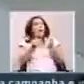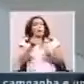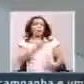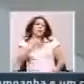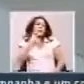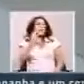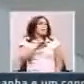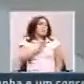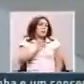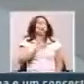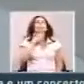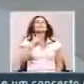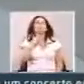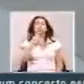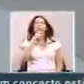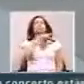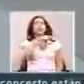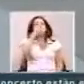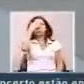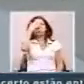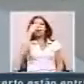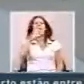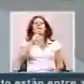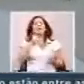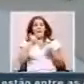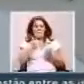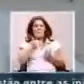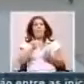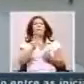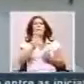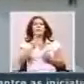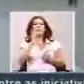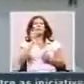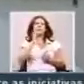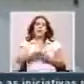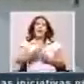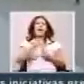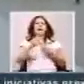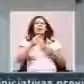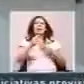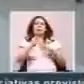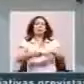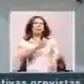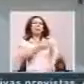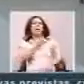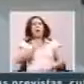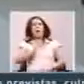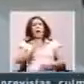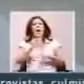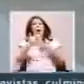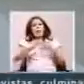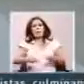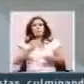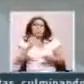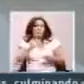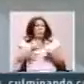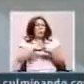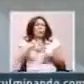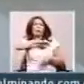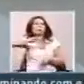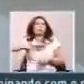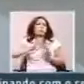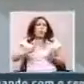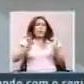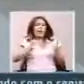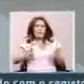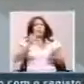simples, a sua posição é favorável, sim, desde que haja limites e bom senso. Claro que sim, como em tudo, tem que haver limites, tem que